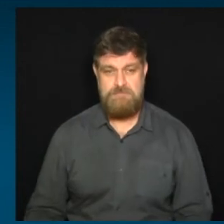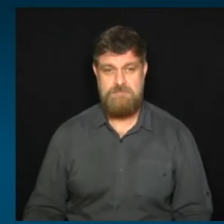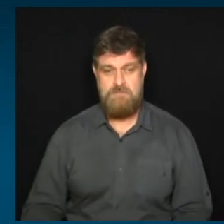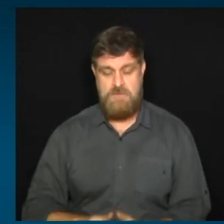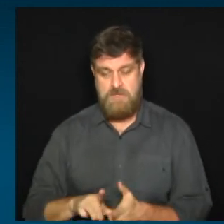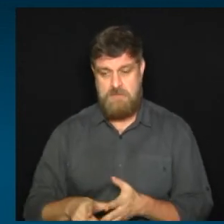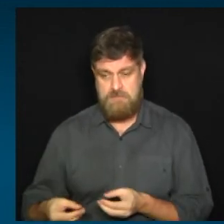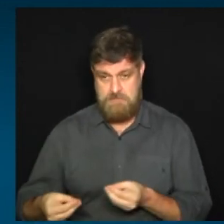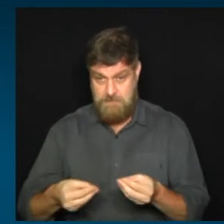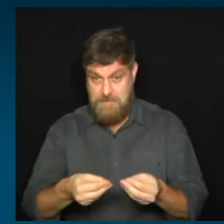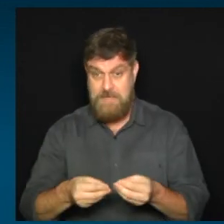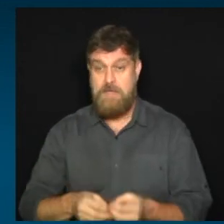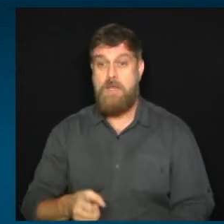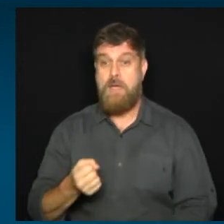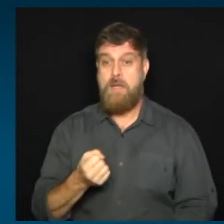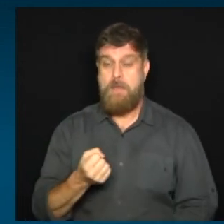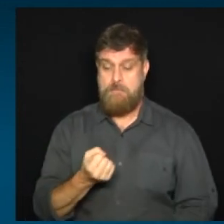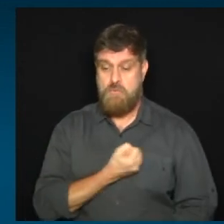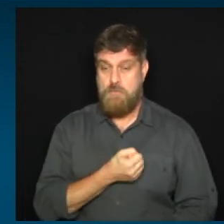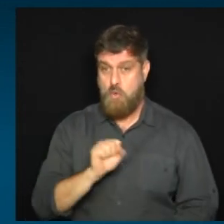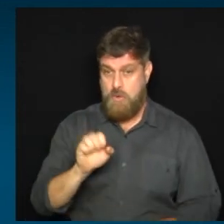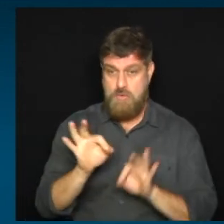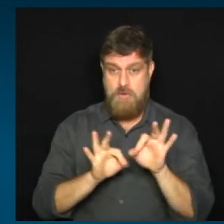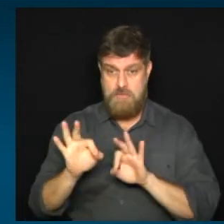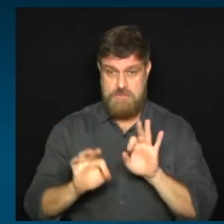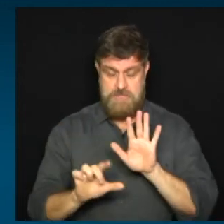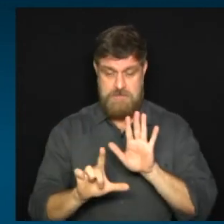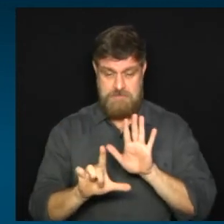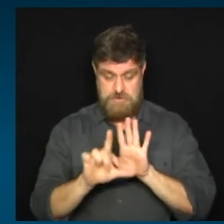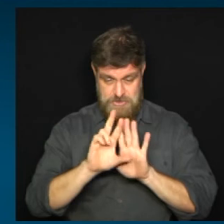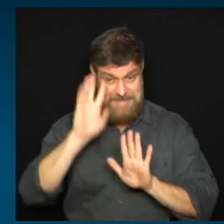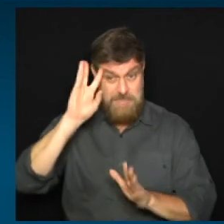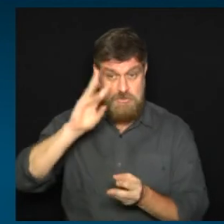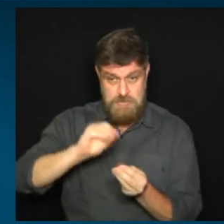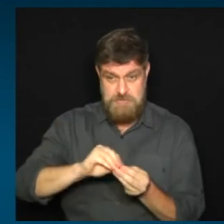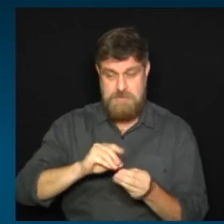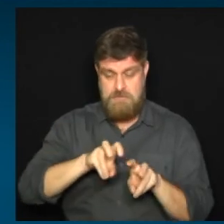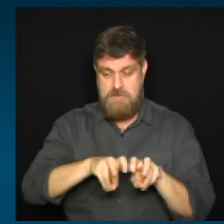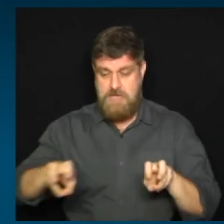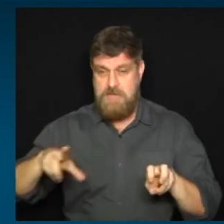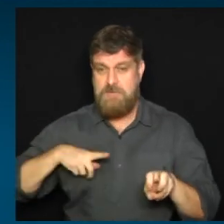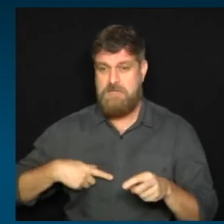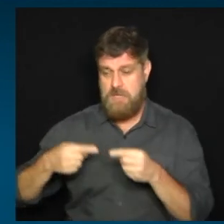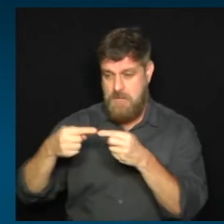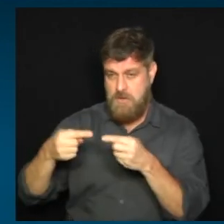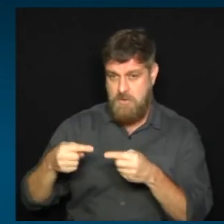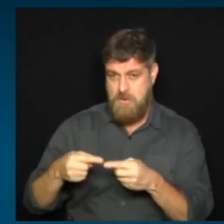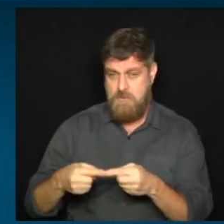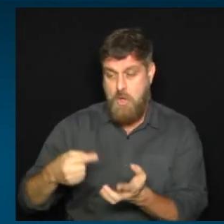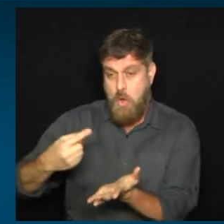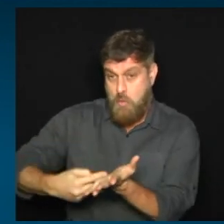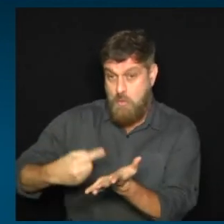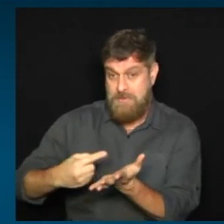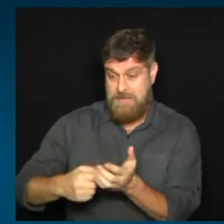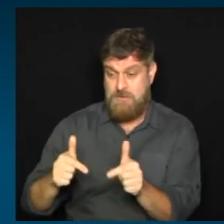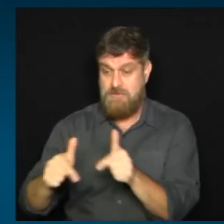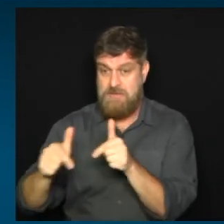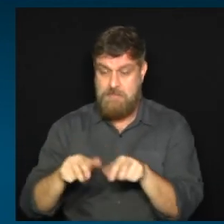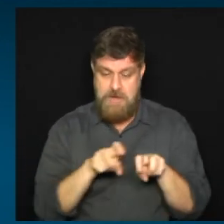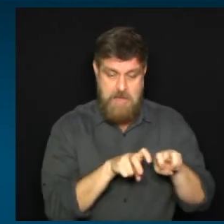a votação um projeto de resolução também da mesa da Câmara, que prevê continuidade ao acordo trabalhista firmado entre a